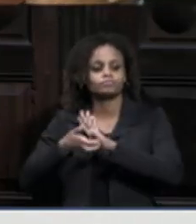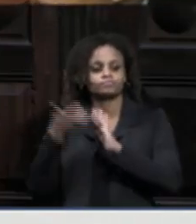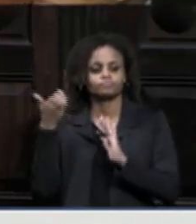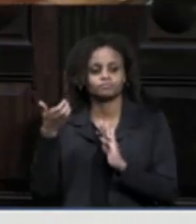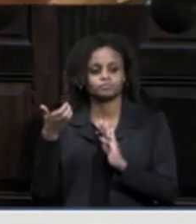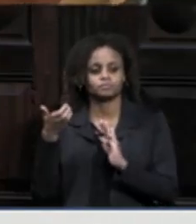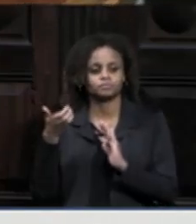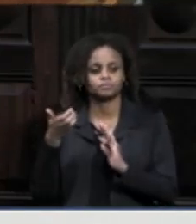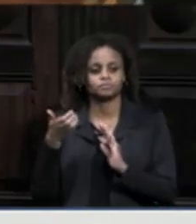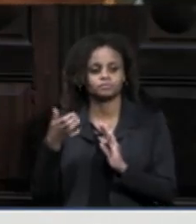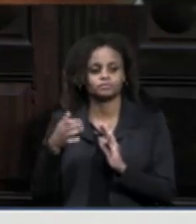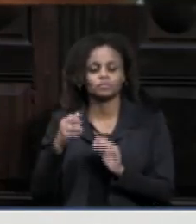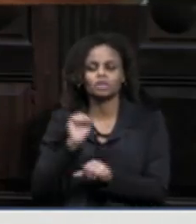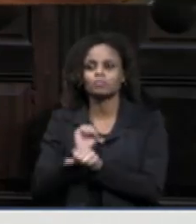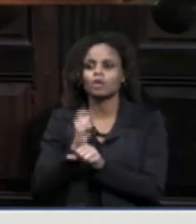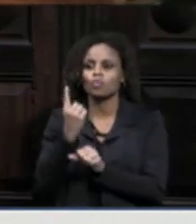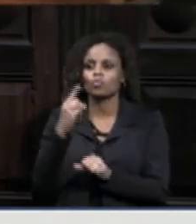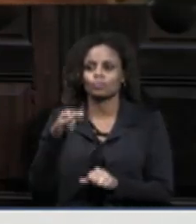Um minutinho só, presidente.